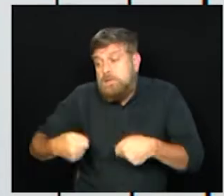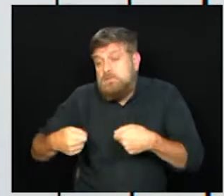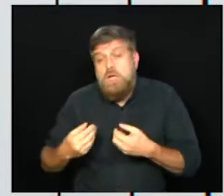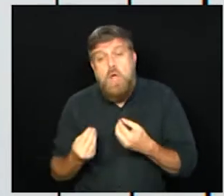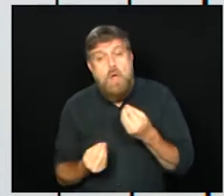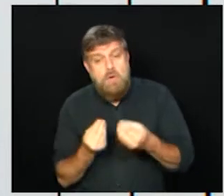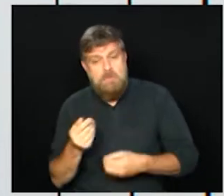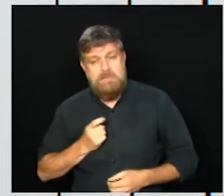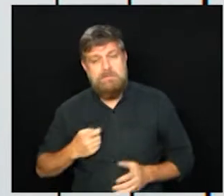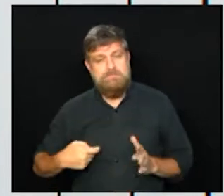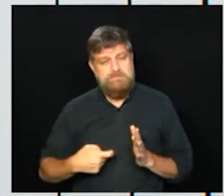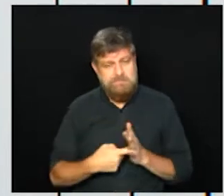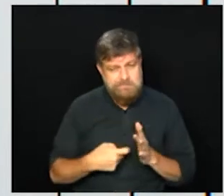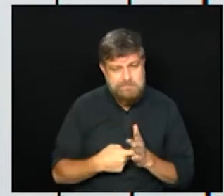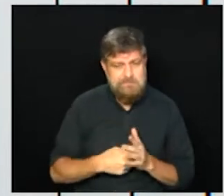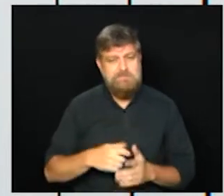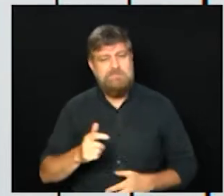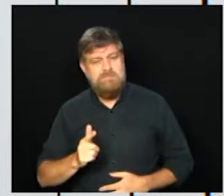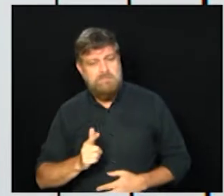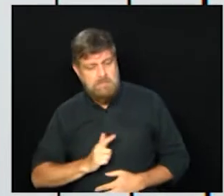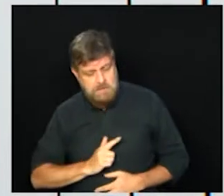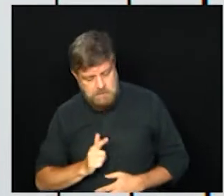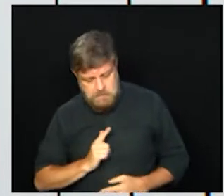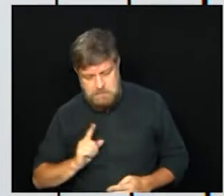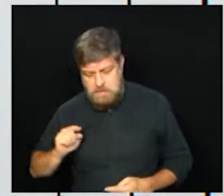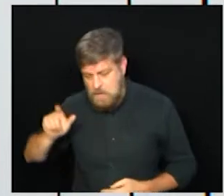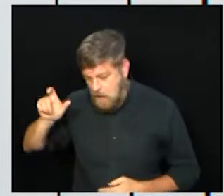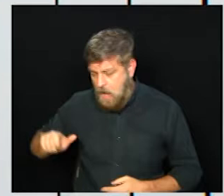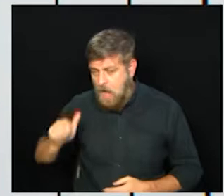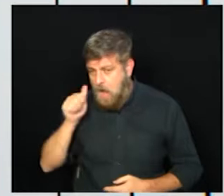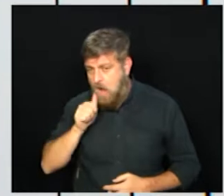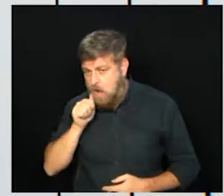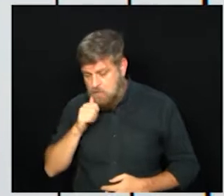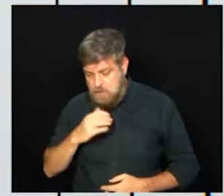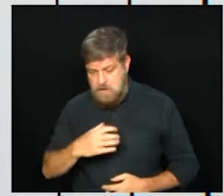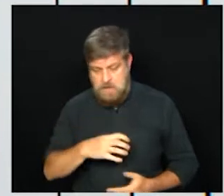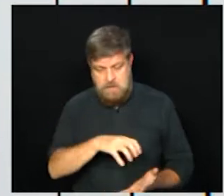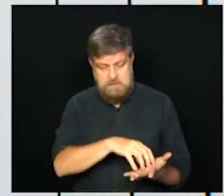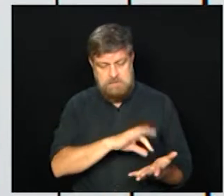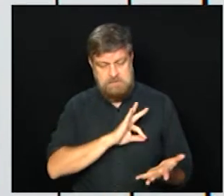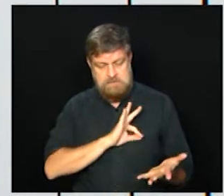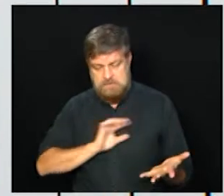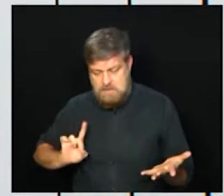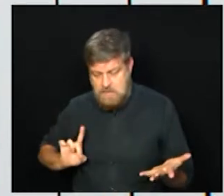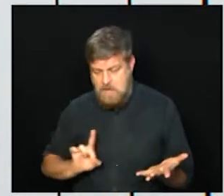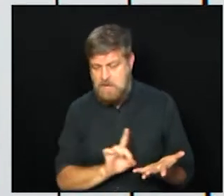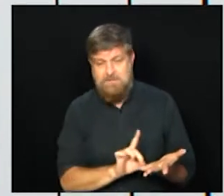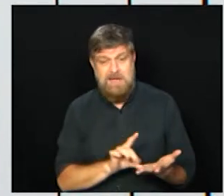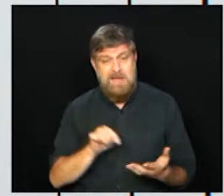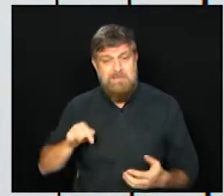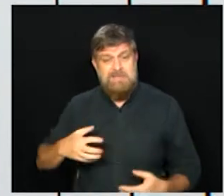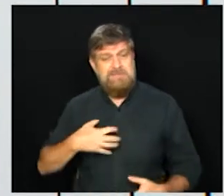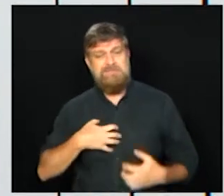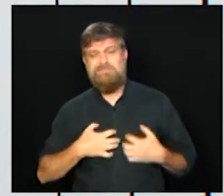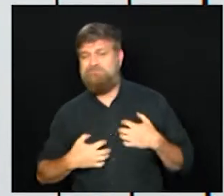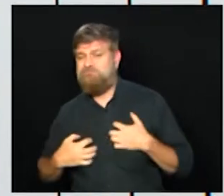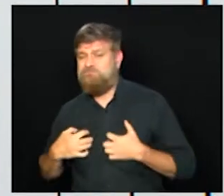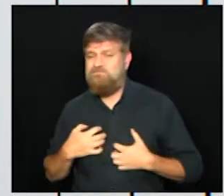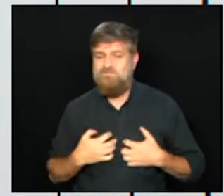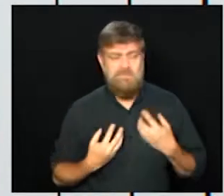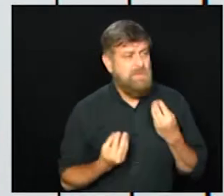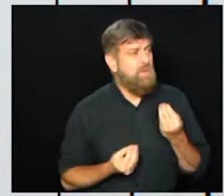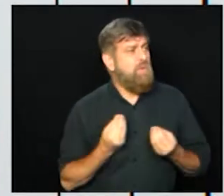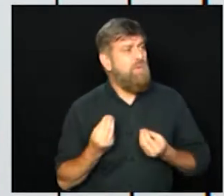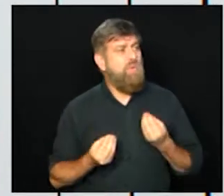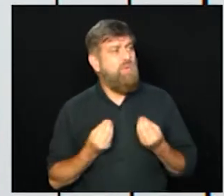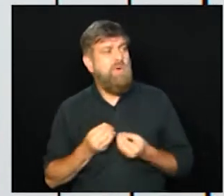há denúncia, mesmo quando essa mulher chega até a delegacia, ela se encontra numa situação de que ela não sabe como